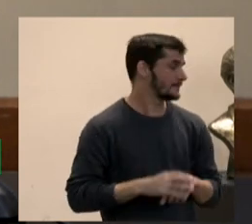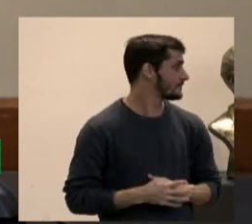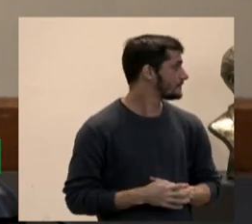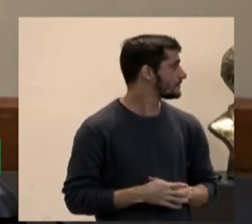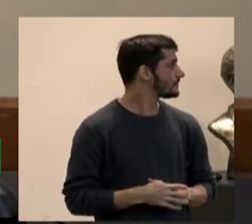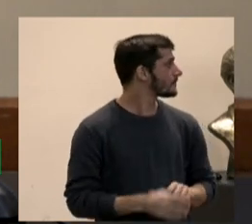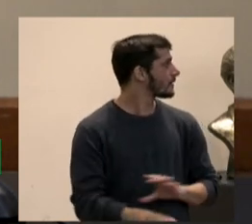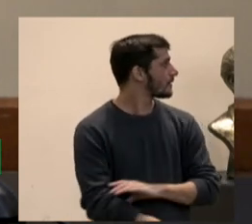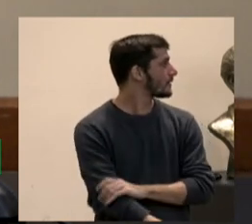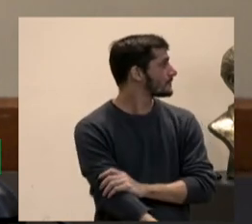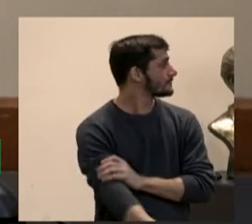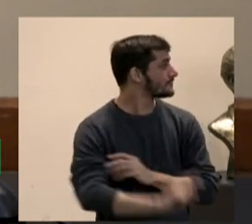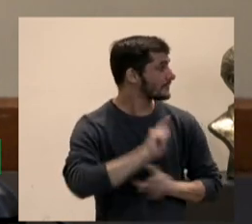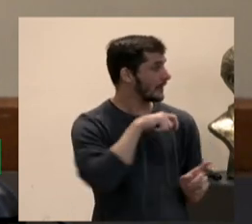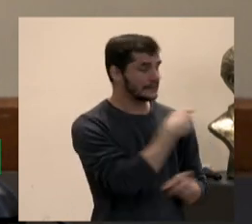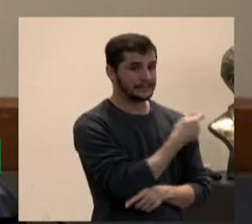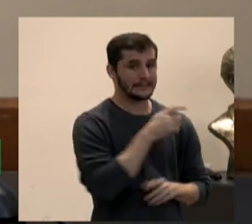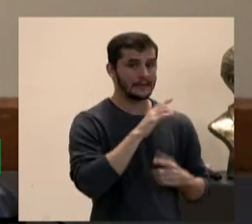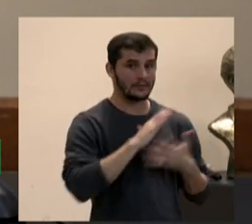E esse é o meu sinal.